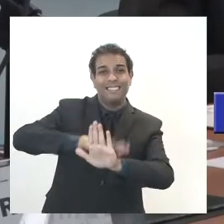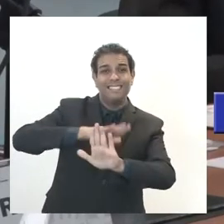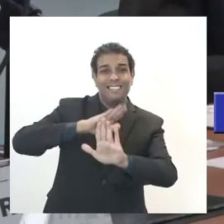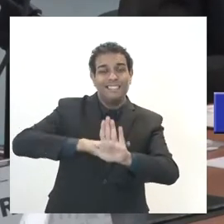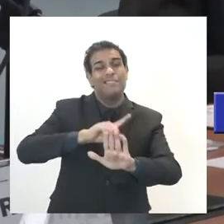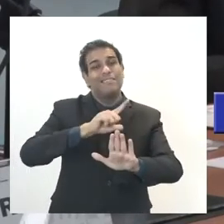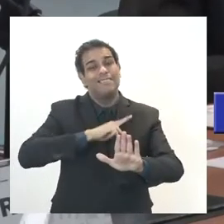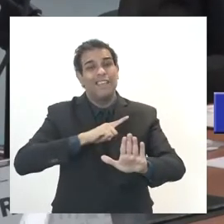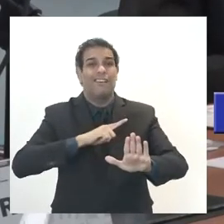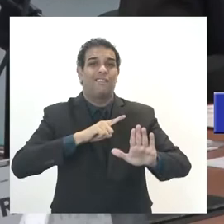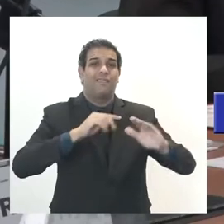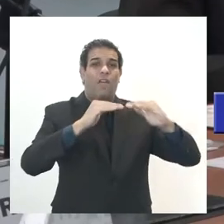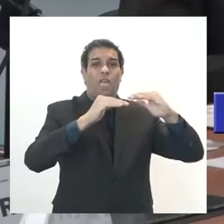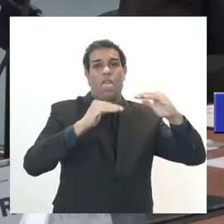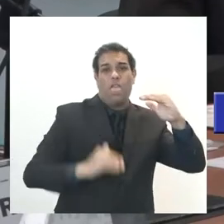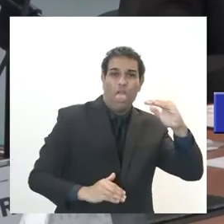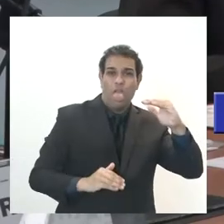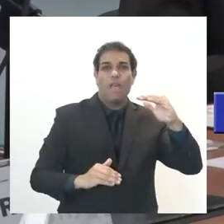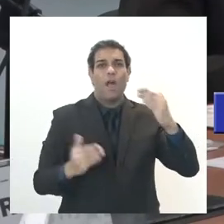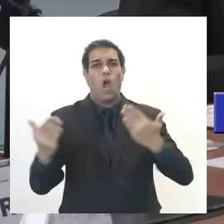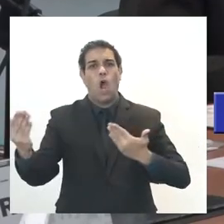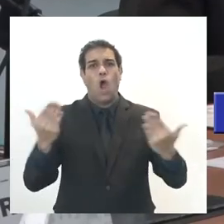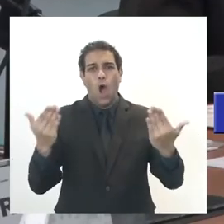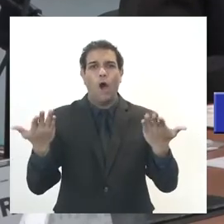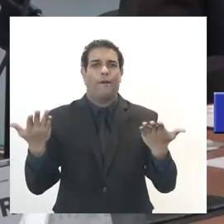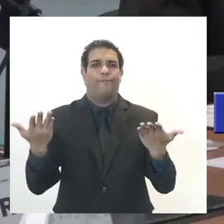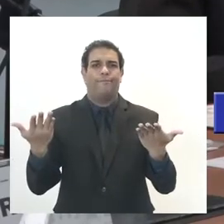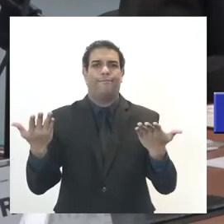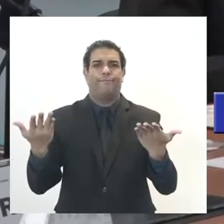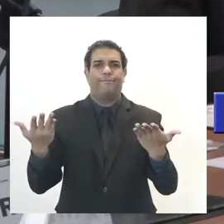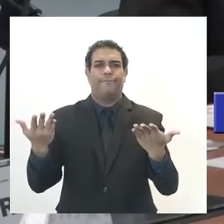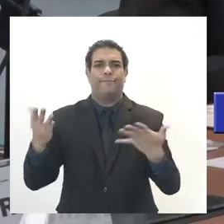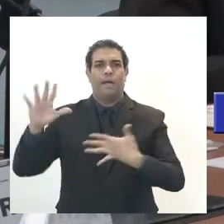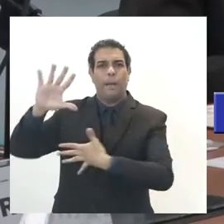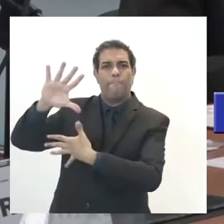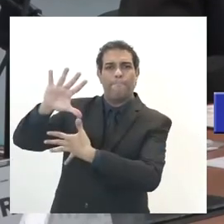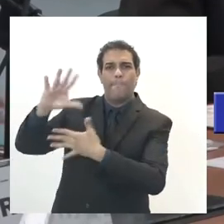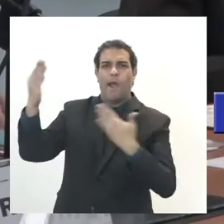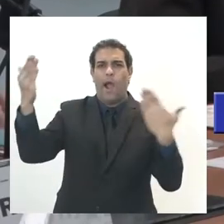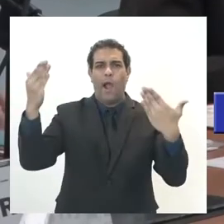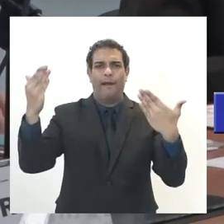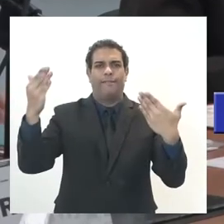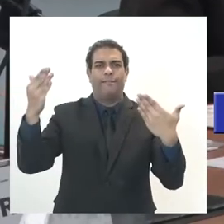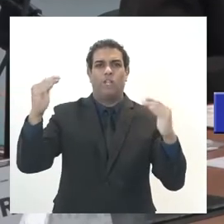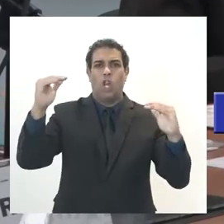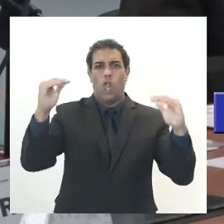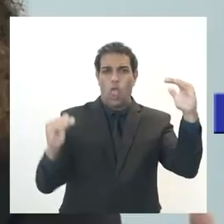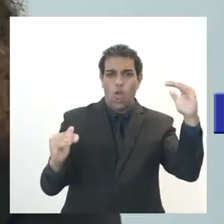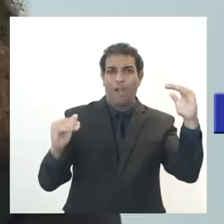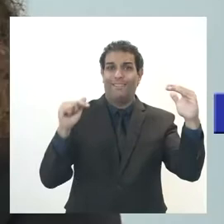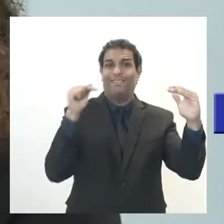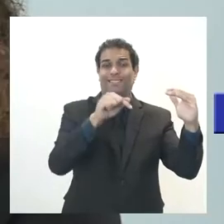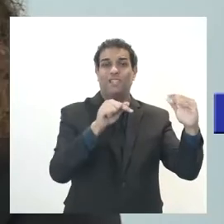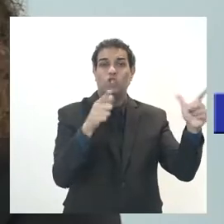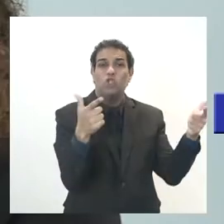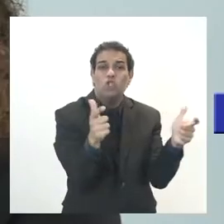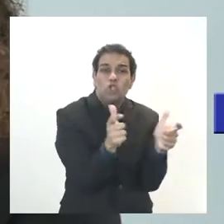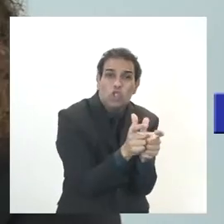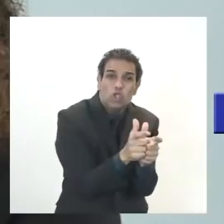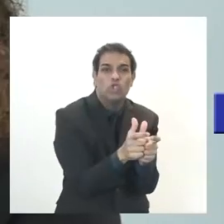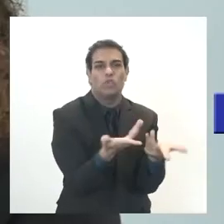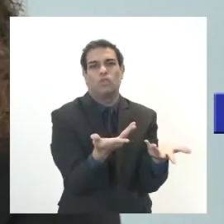extremas desigualdades a gente se compara com nossos vizinhos mais próximos da América do Sul temos menor acesso